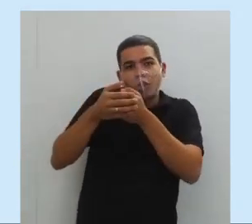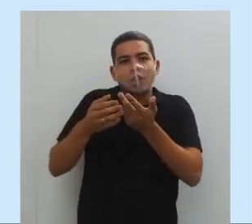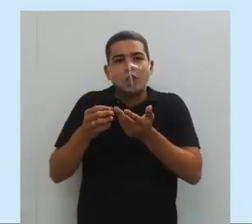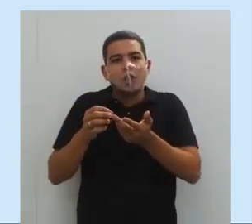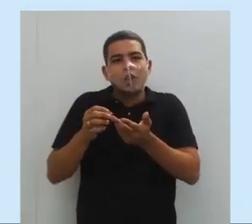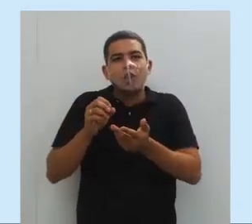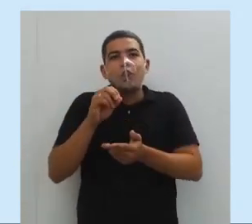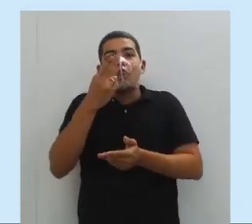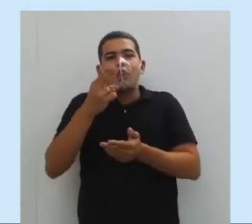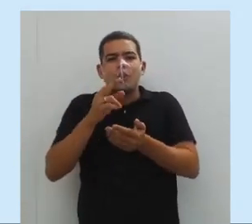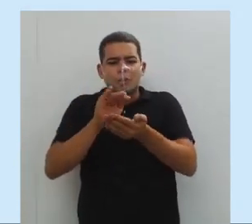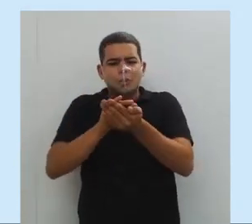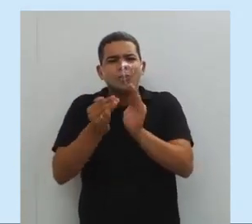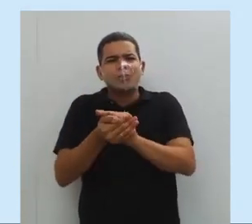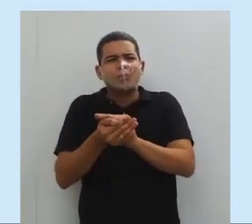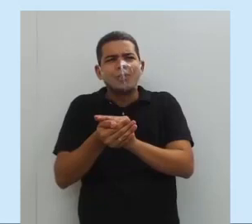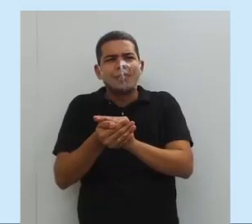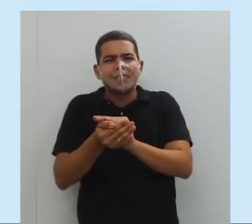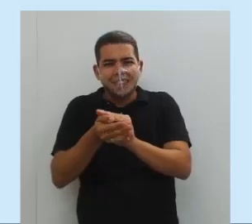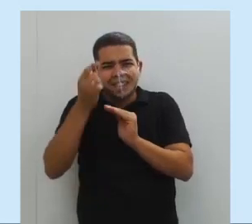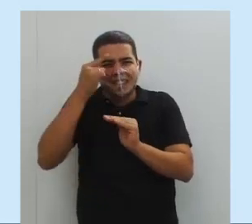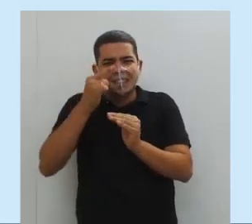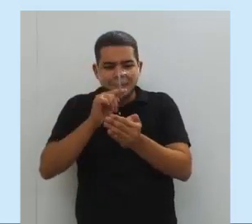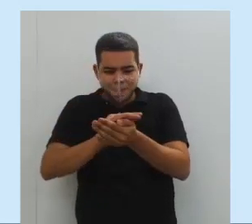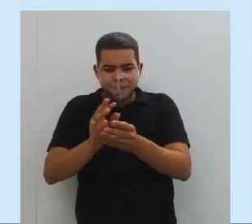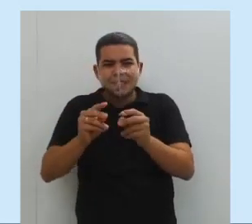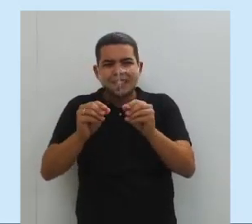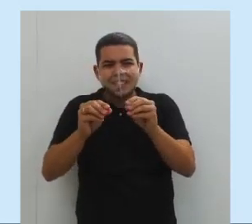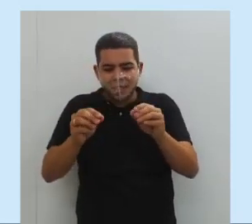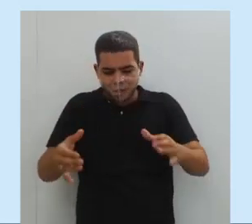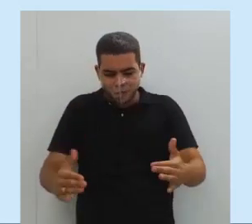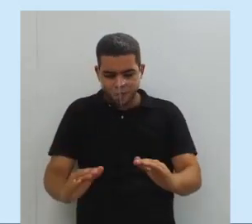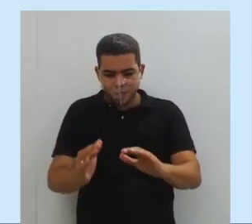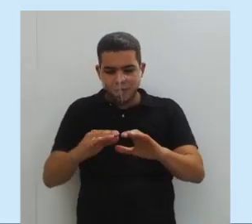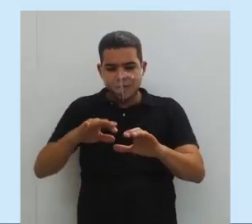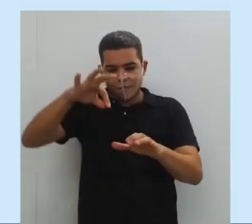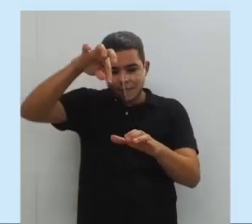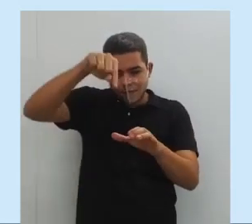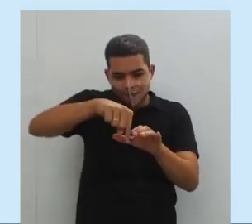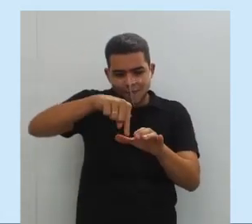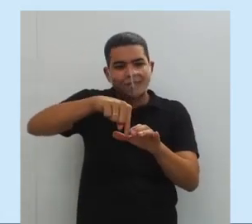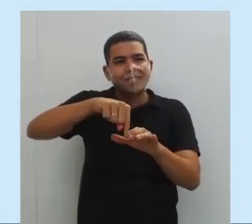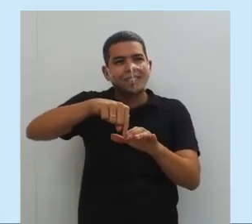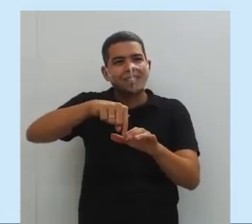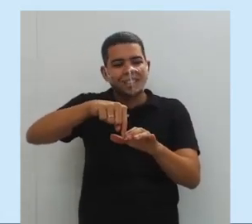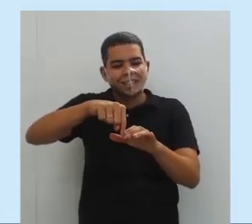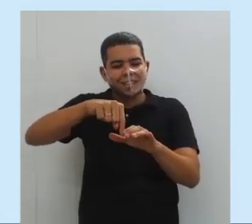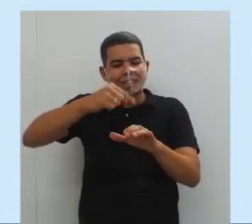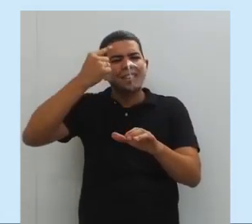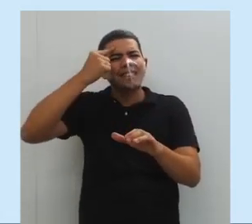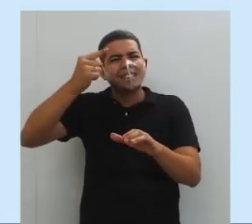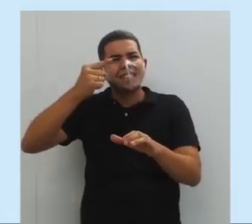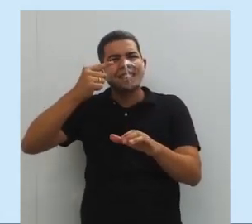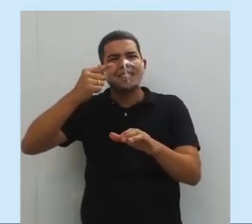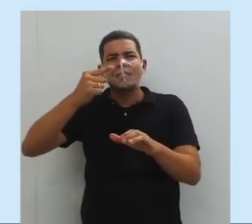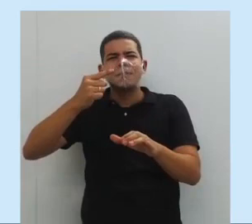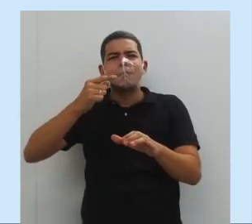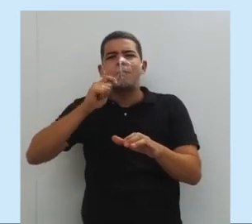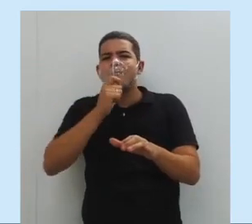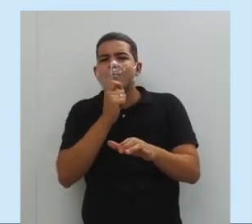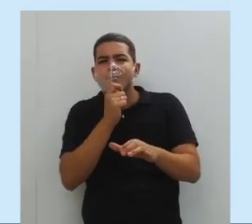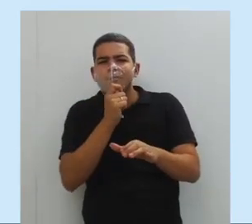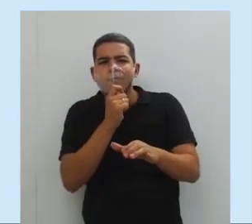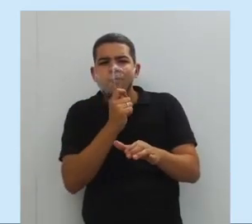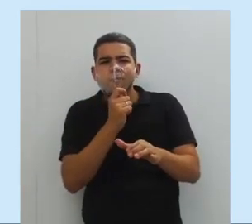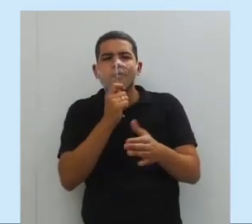Ou brincadeira de cuscuz, que é fazer aquele montinho de areia com um palitinho enfiado, qualquer tipo de palito, de pirulito,